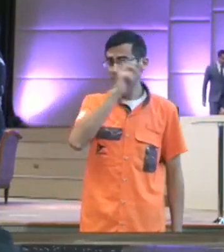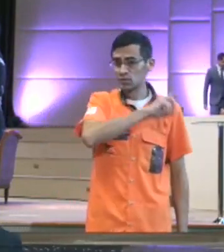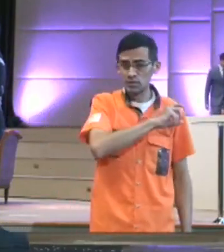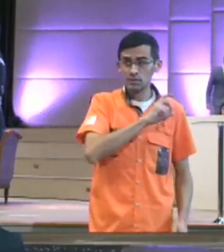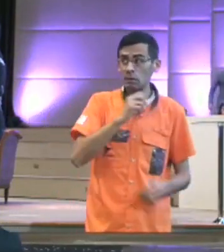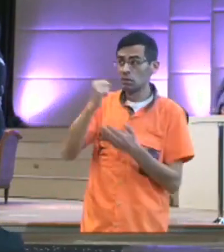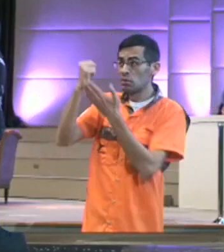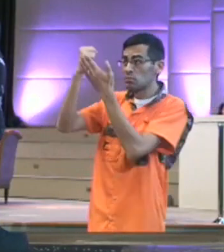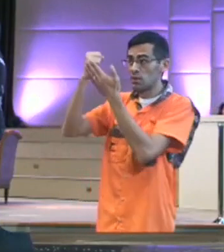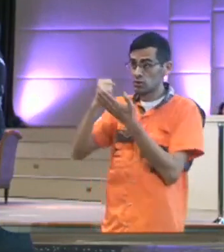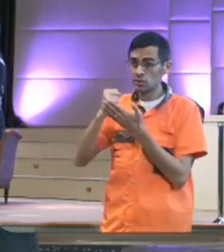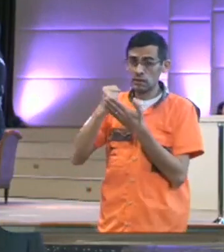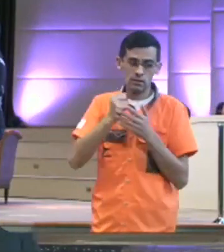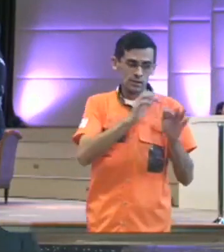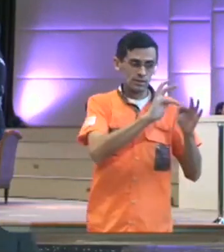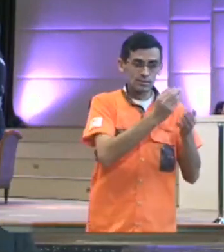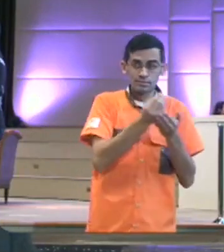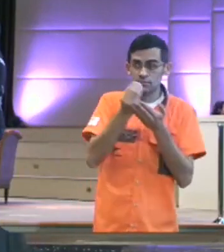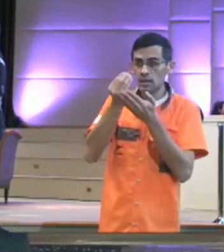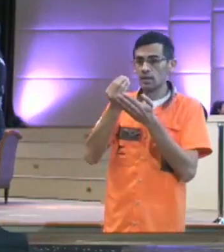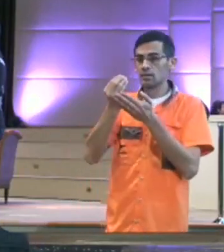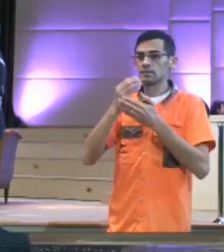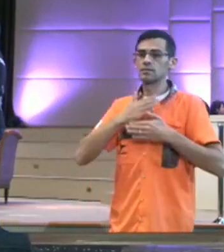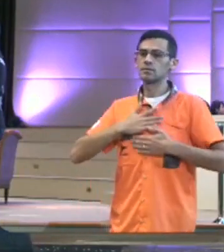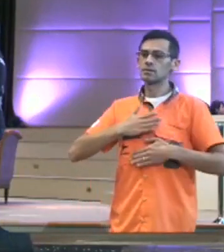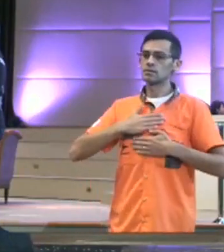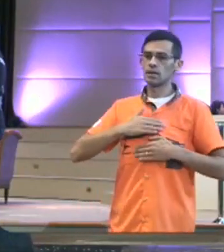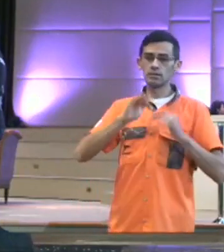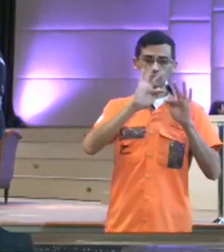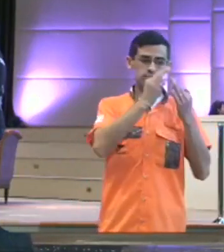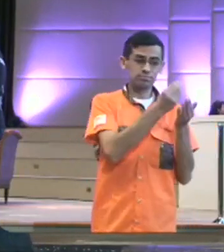eu estou tentando, me ajuda descansar as pessoas